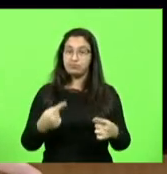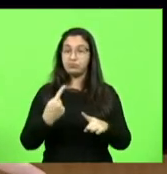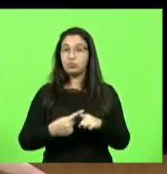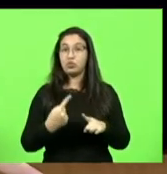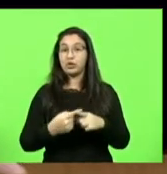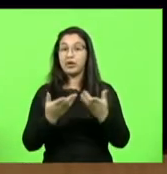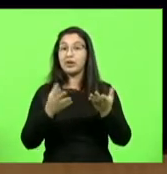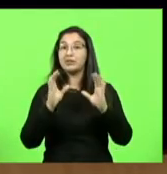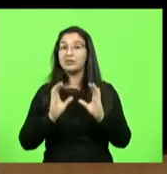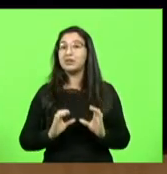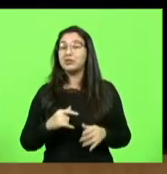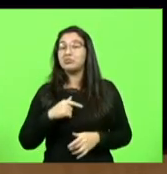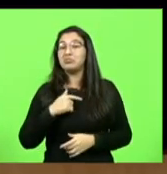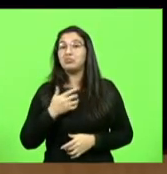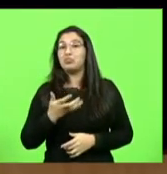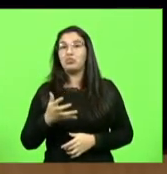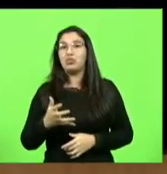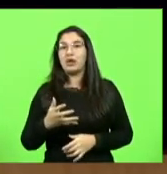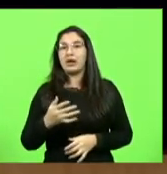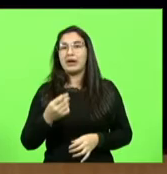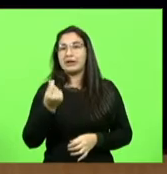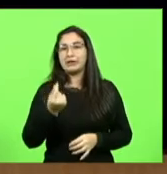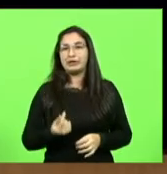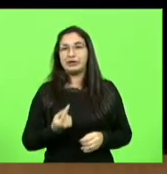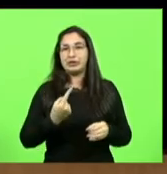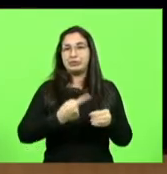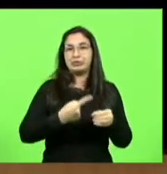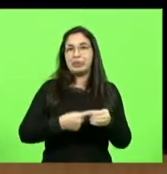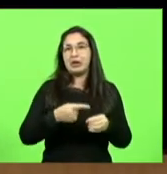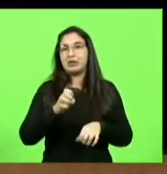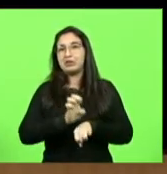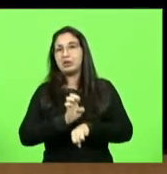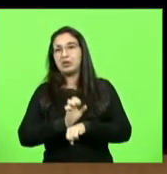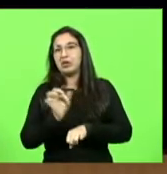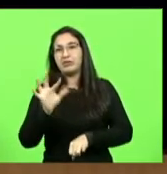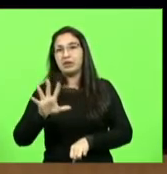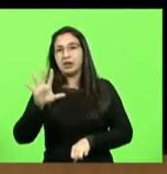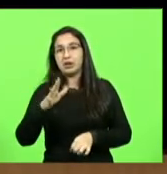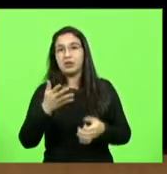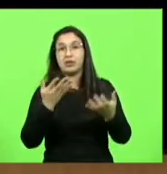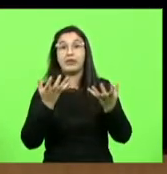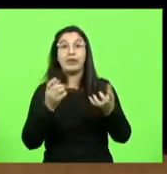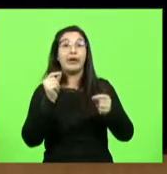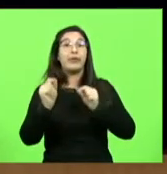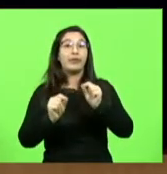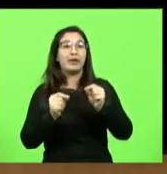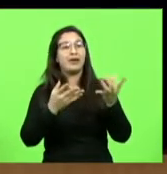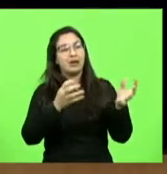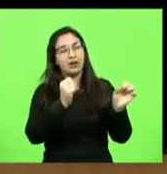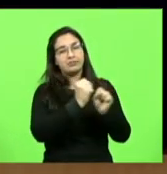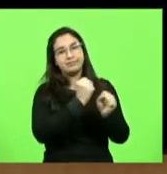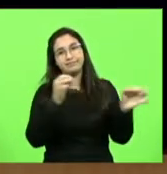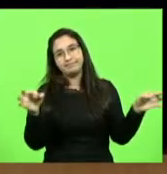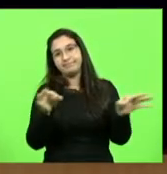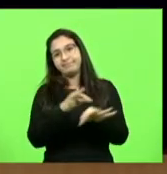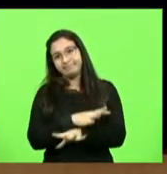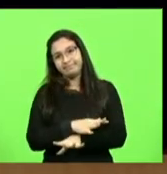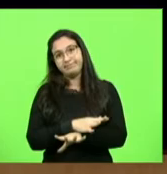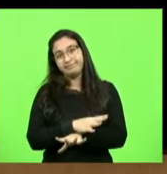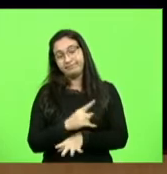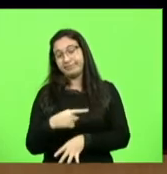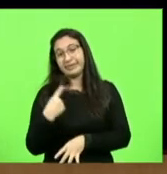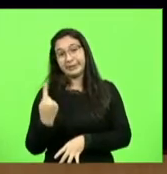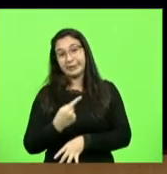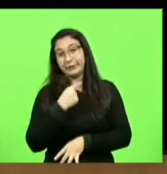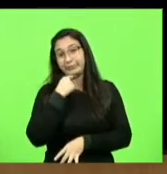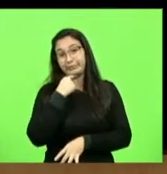quer saber se o dinheiro é federal, municipal ou estadual, ele quer ver a obra pronta, e se depender do governo federal, pelo jeito, nós